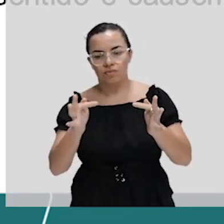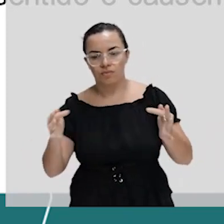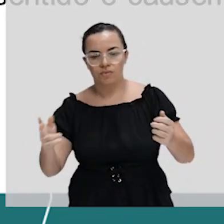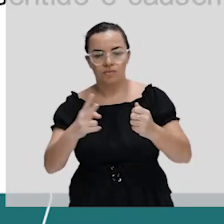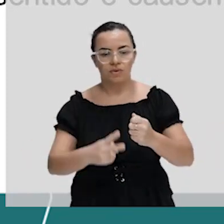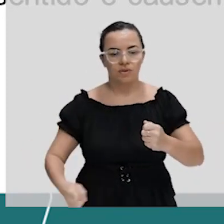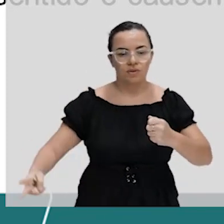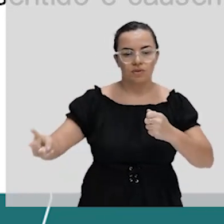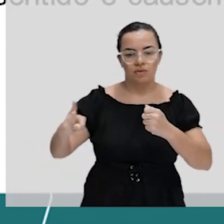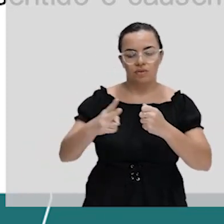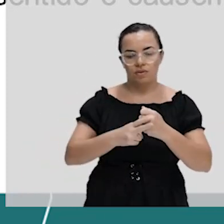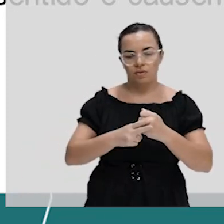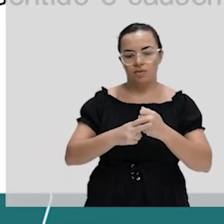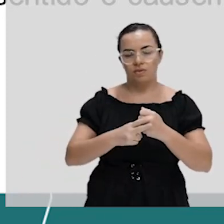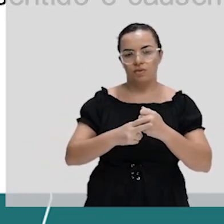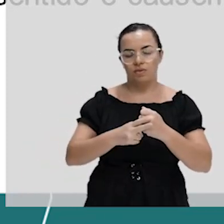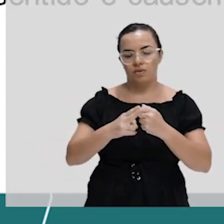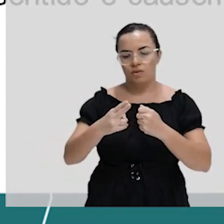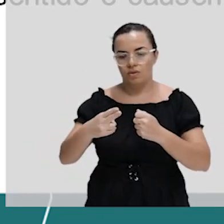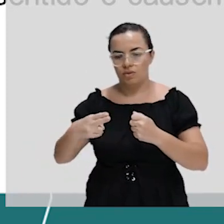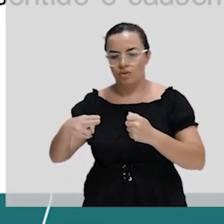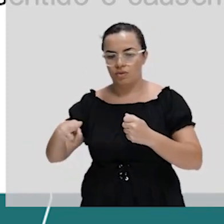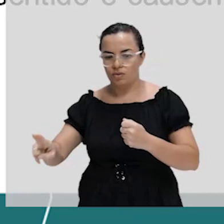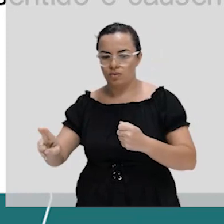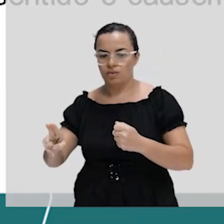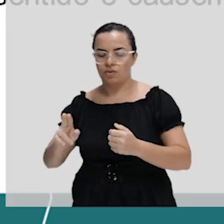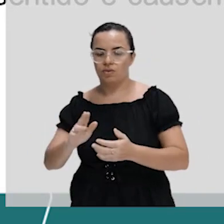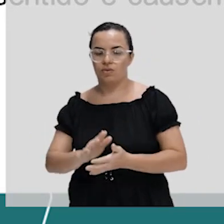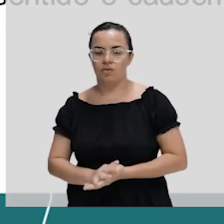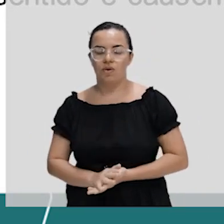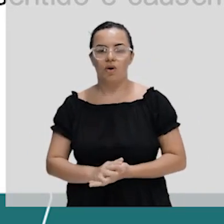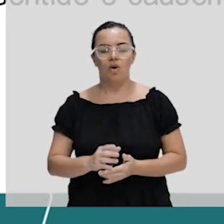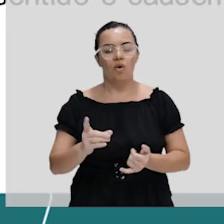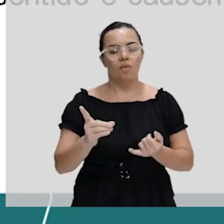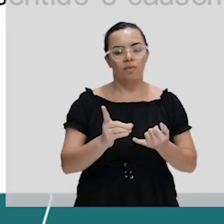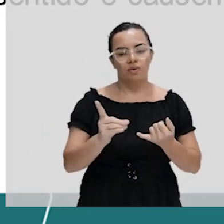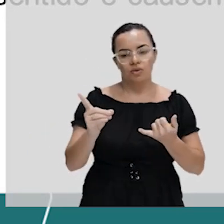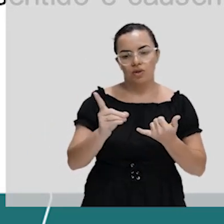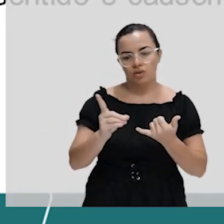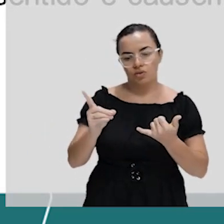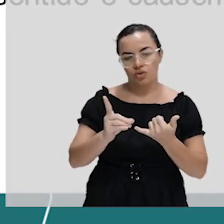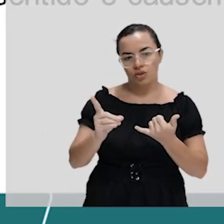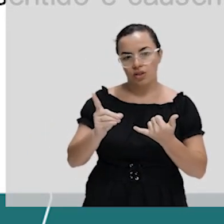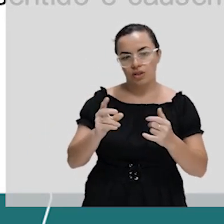um verbo e os seus complementos, entre o nome e os seus complementos, como eu